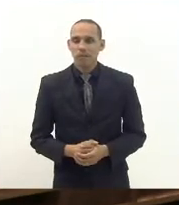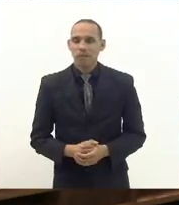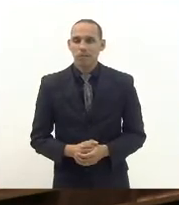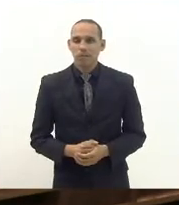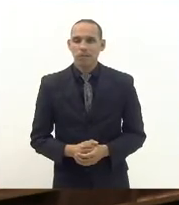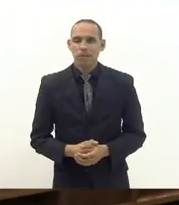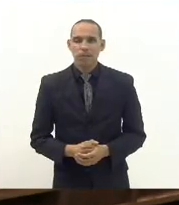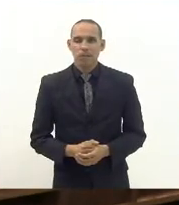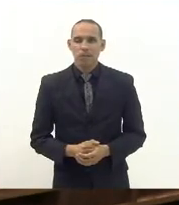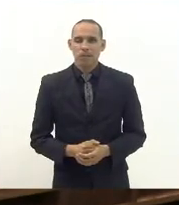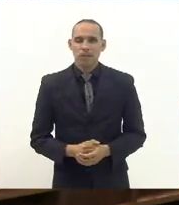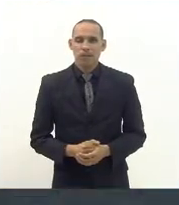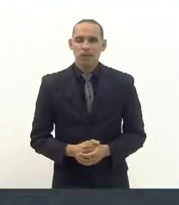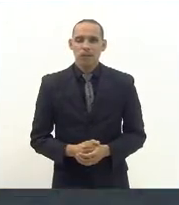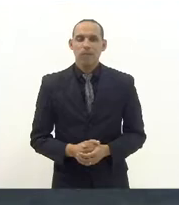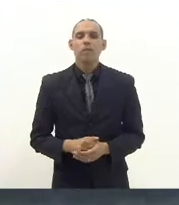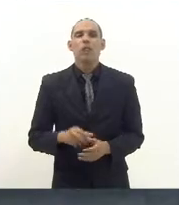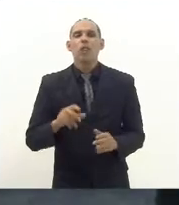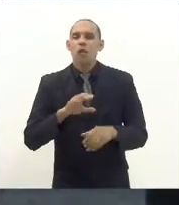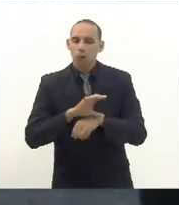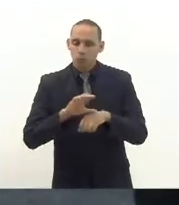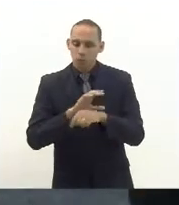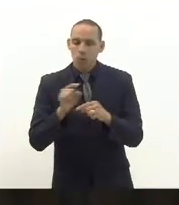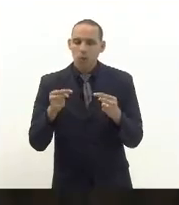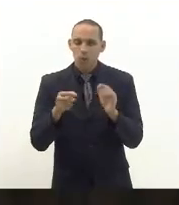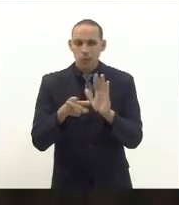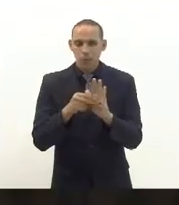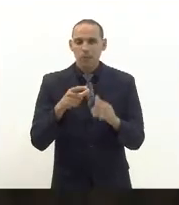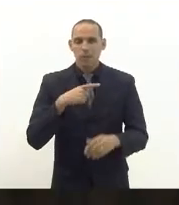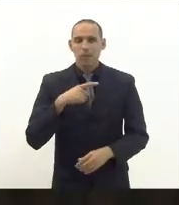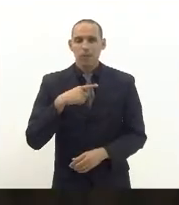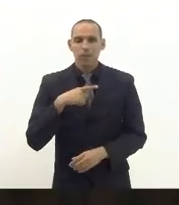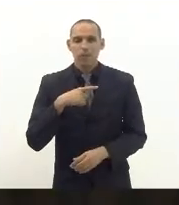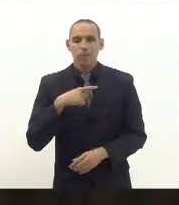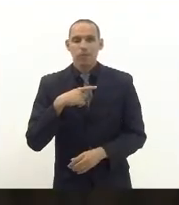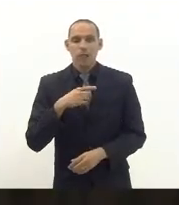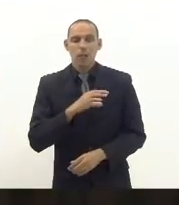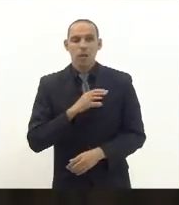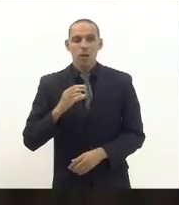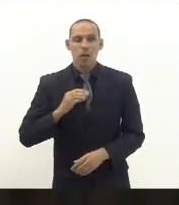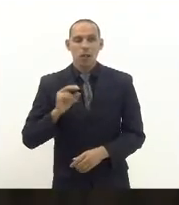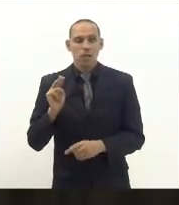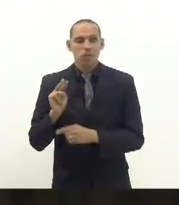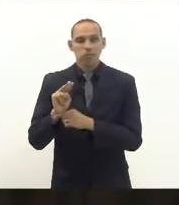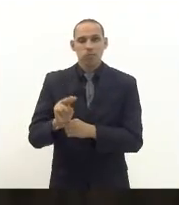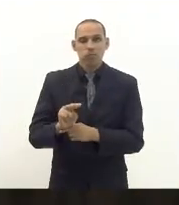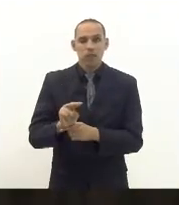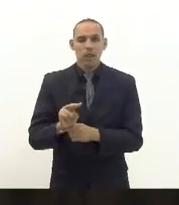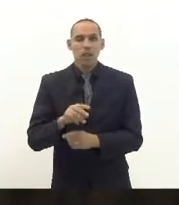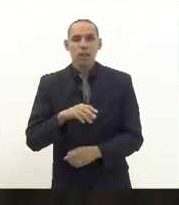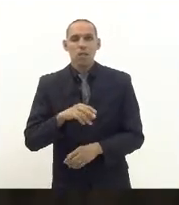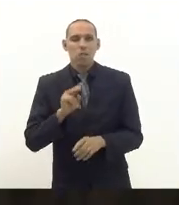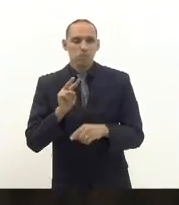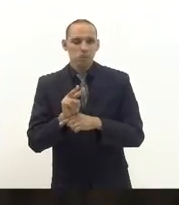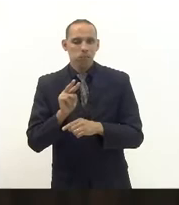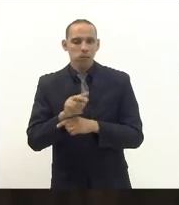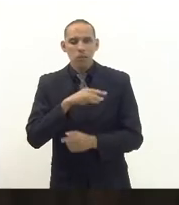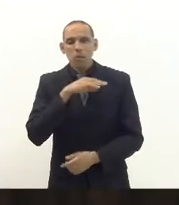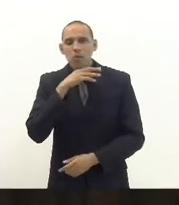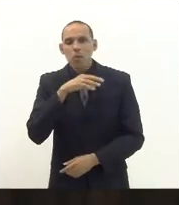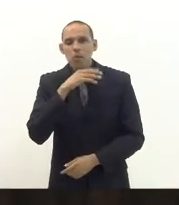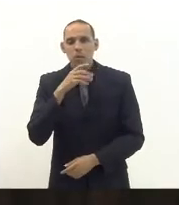a funcionalidade com emendas pela comissão de defesa e proteção dos animais deputado Pedro e Ricardo